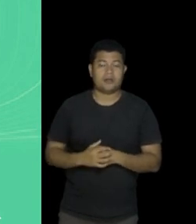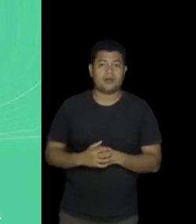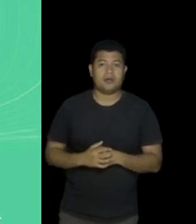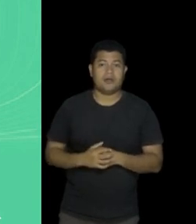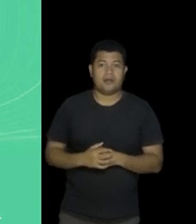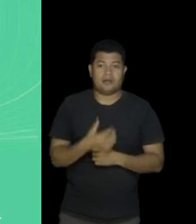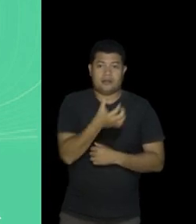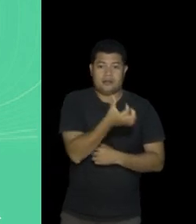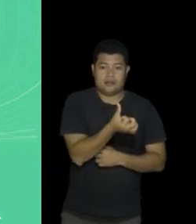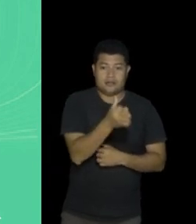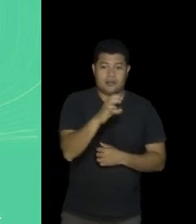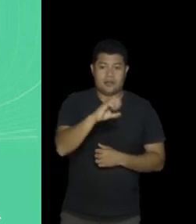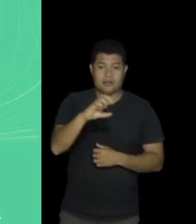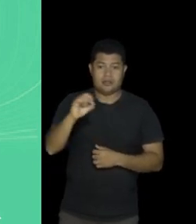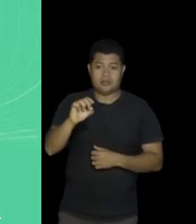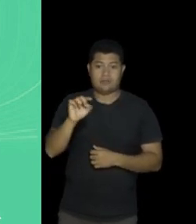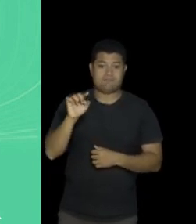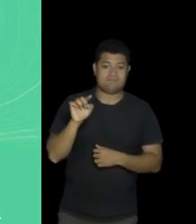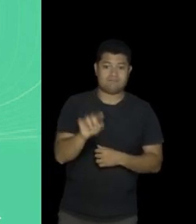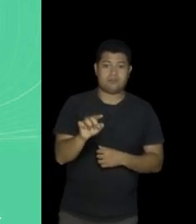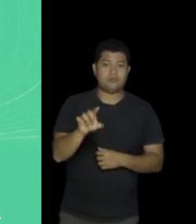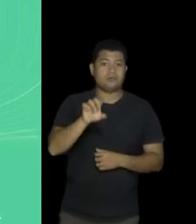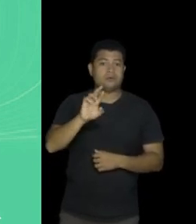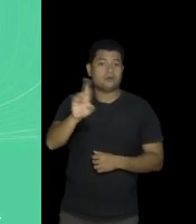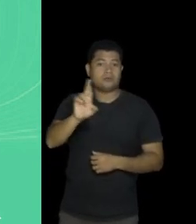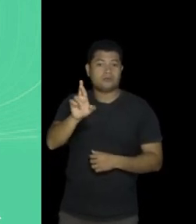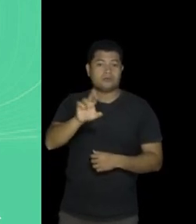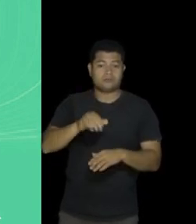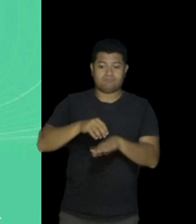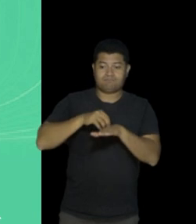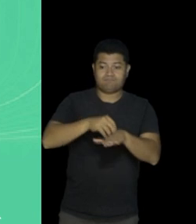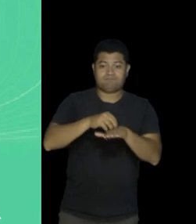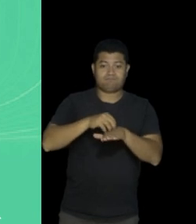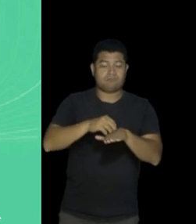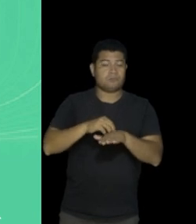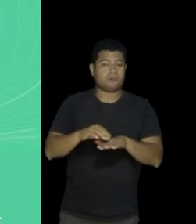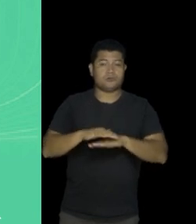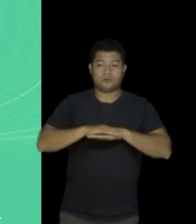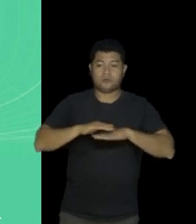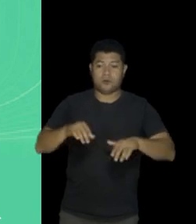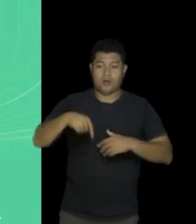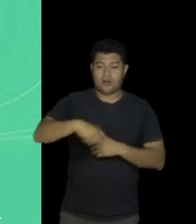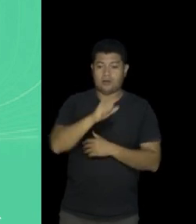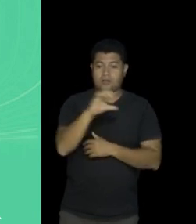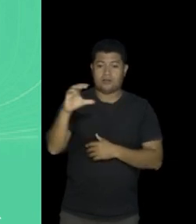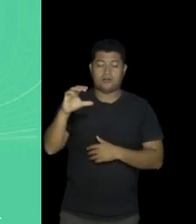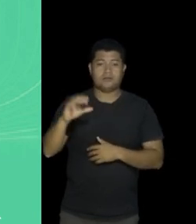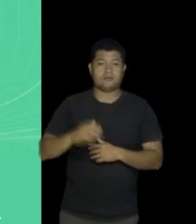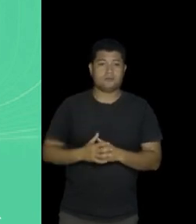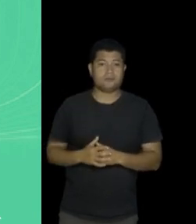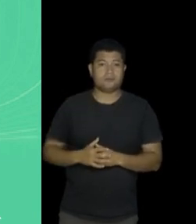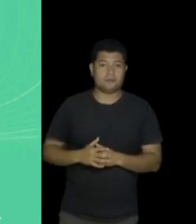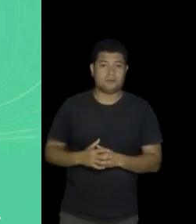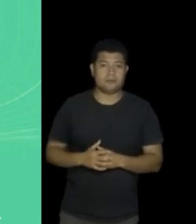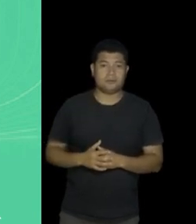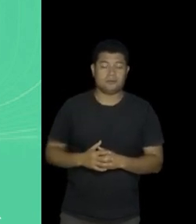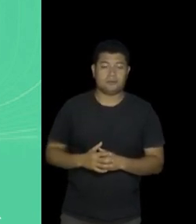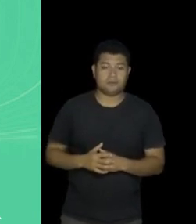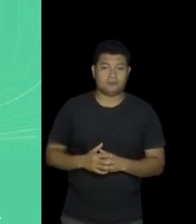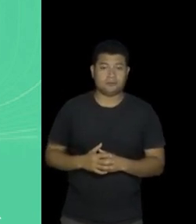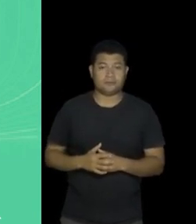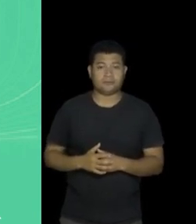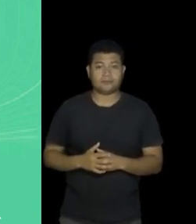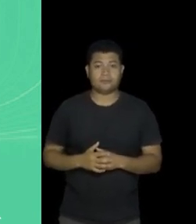reais nós temos só com o transporte escolar Catarinense então é preciso